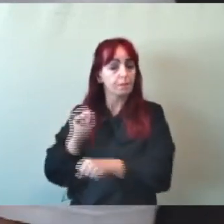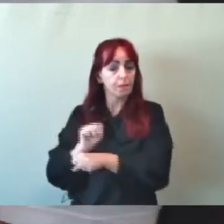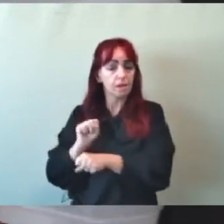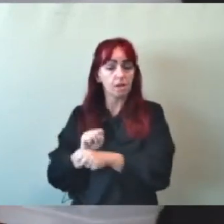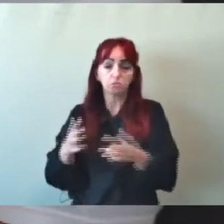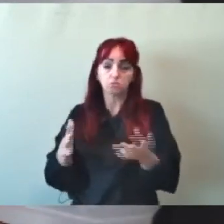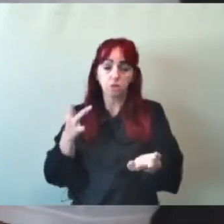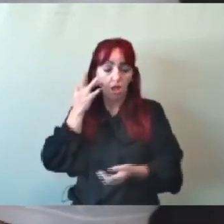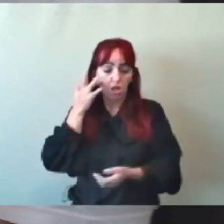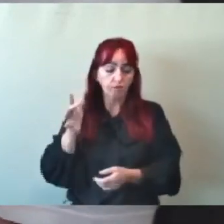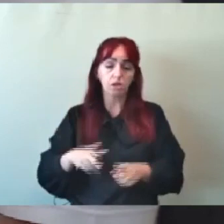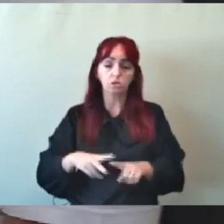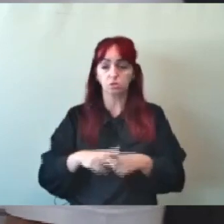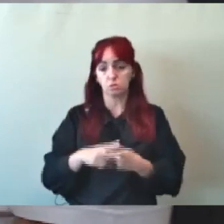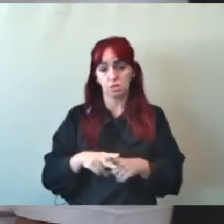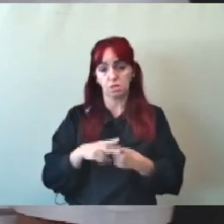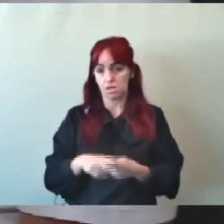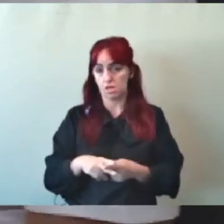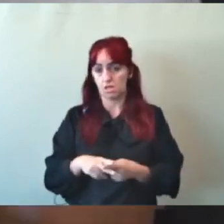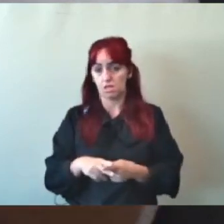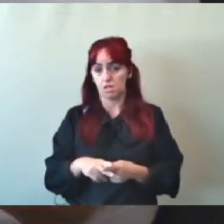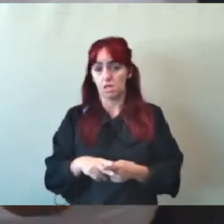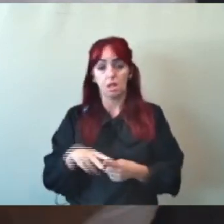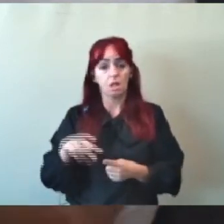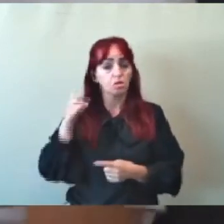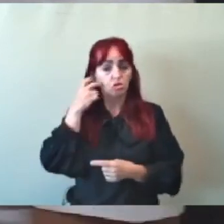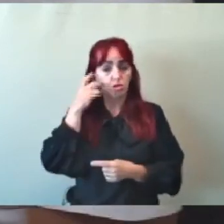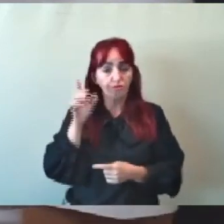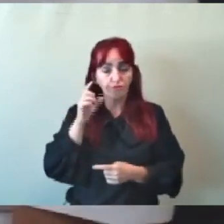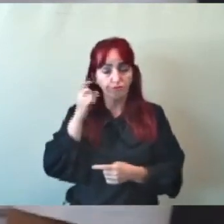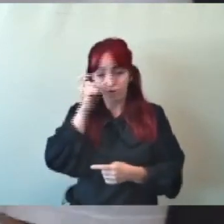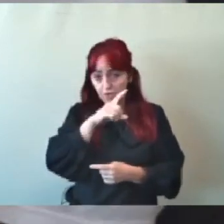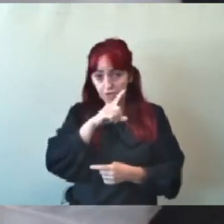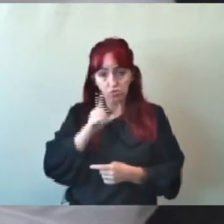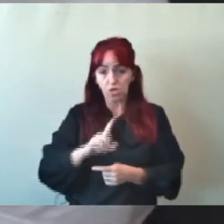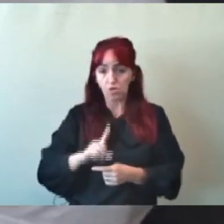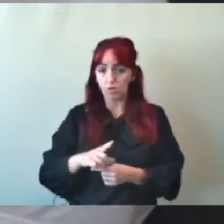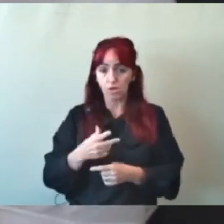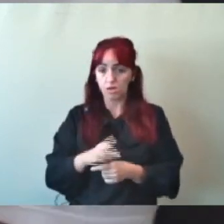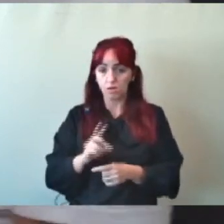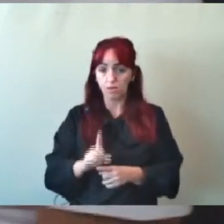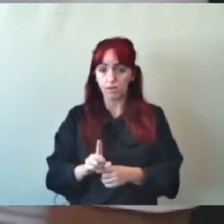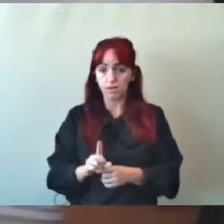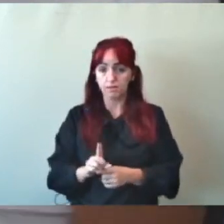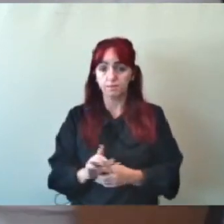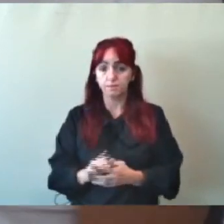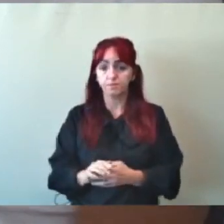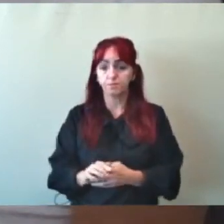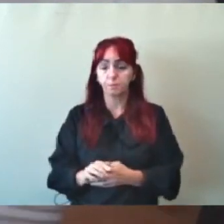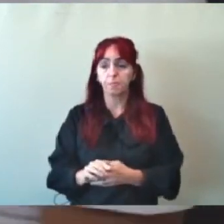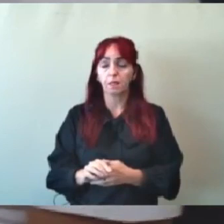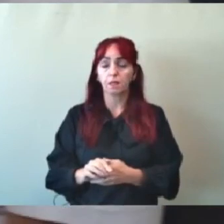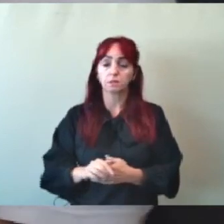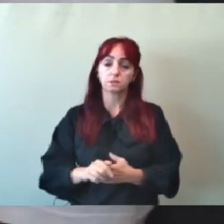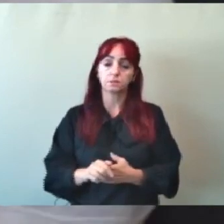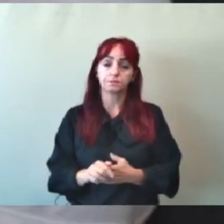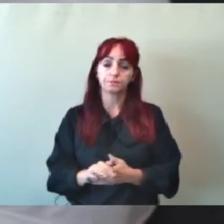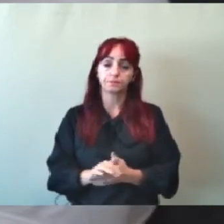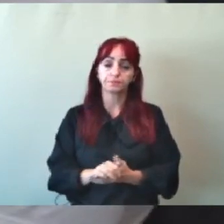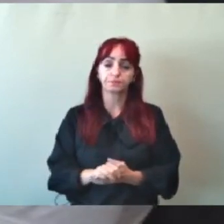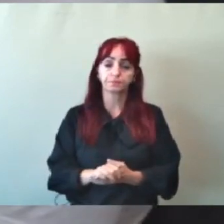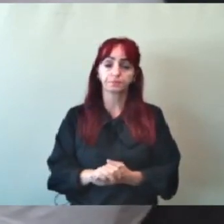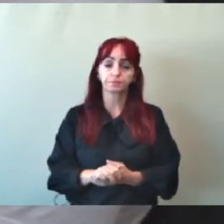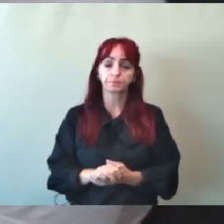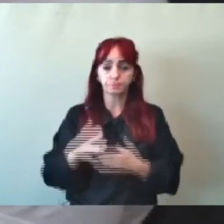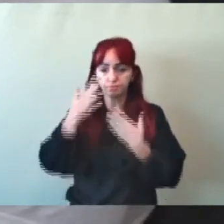obra difícil de fazer, sem mexer com CEMIG, sem mexer com DNR, sem problemas maiores, entendeu? Sem problemas. Muito obrigado, senhor